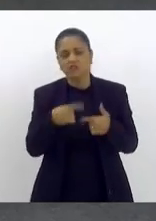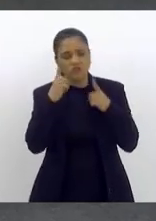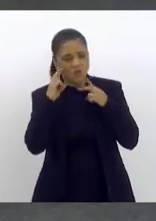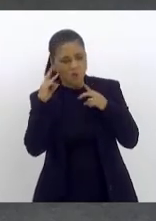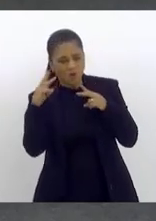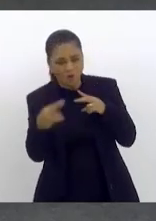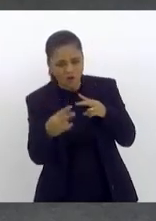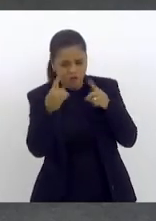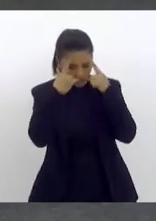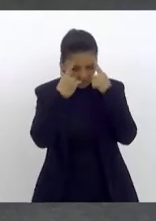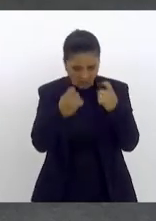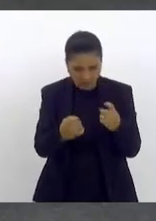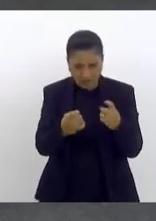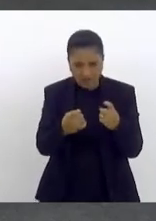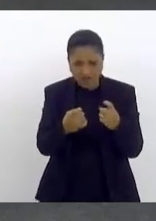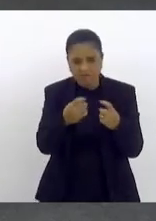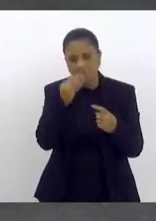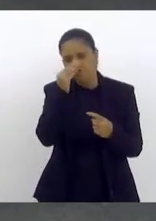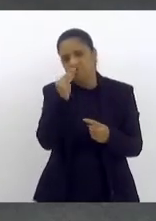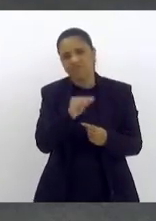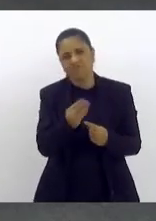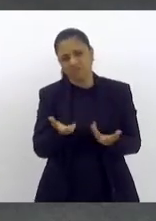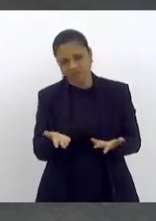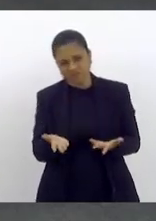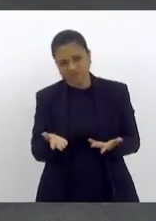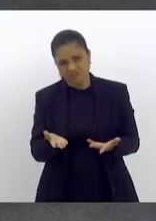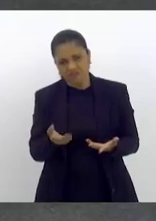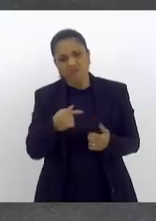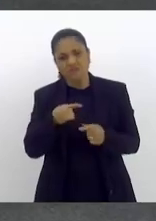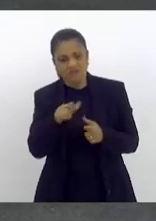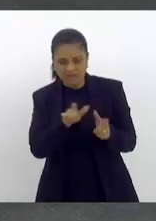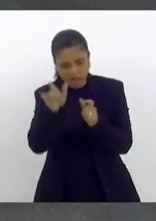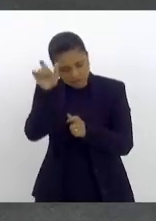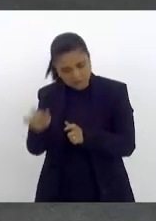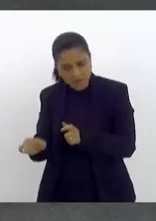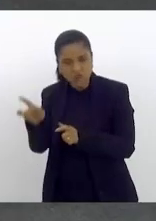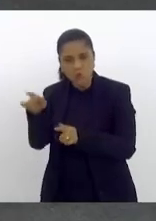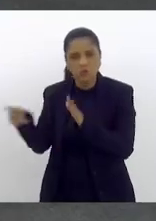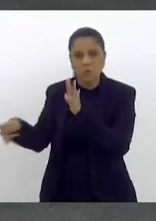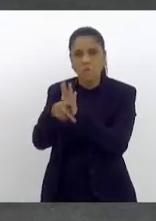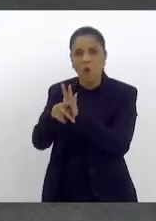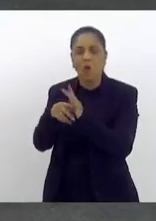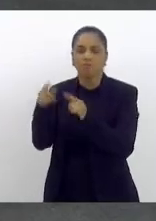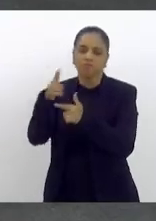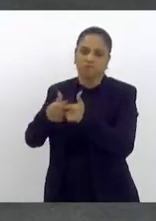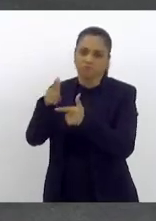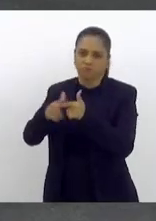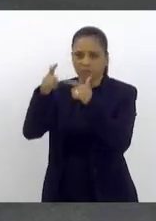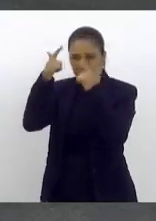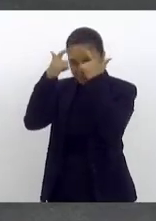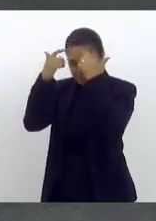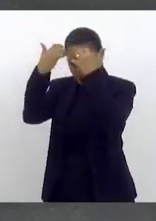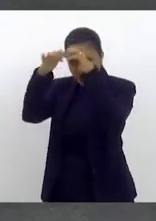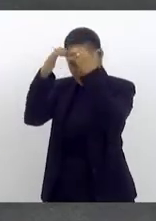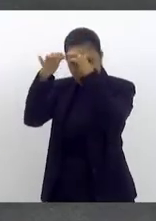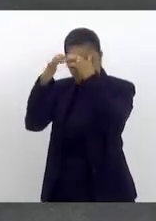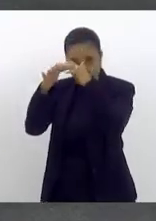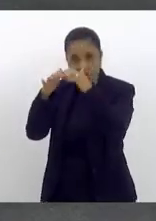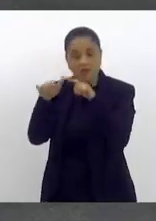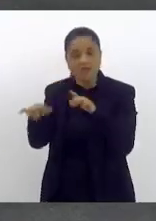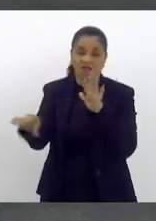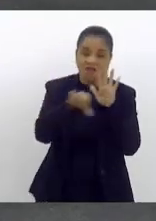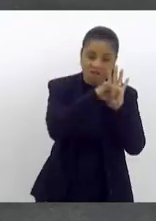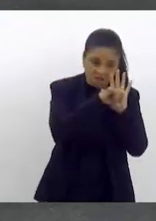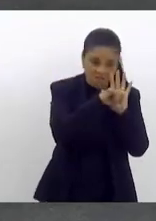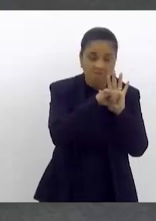violento sobre as pessoas com problemas de saúde mental. Então, quem pratica crimes está se tornando um criminoso.